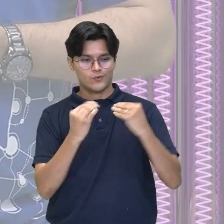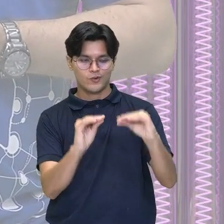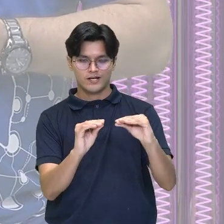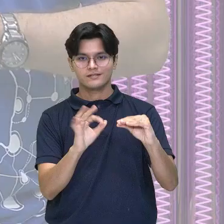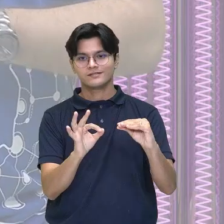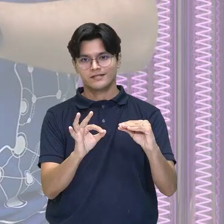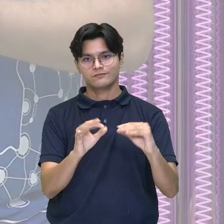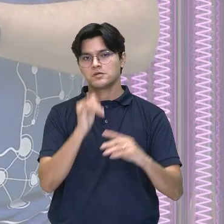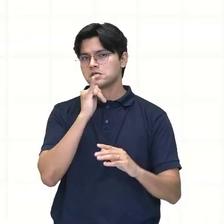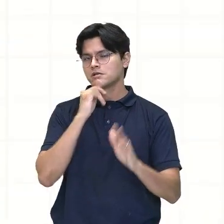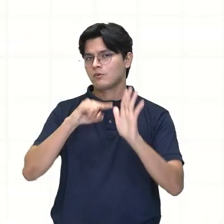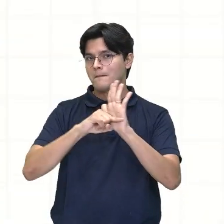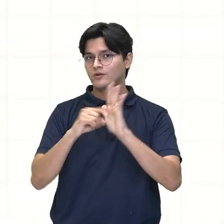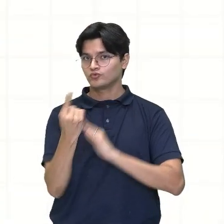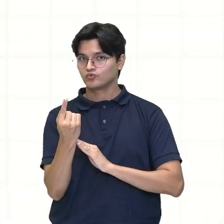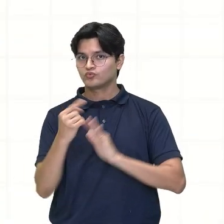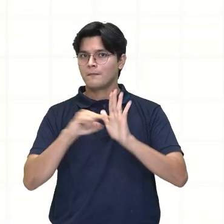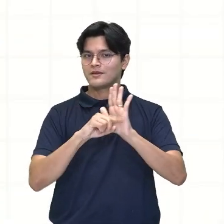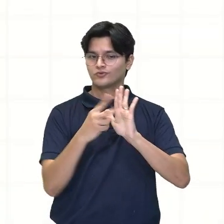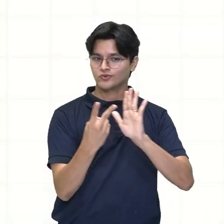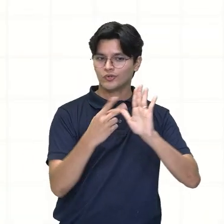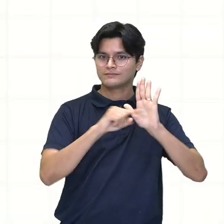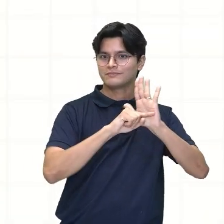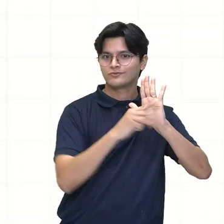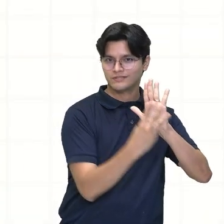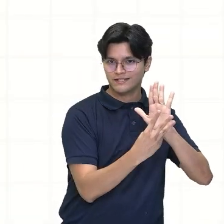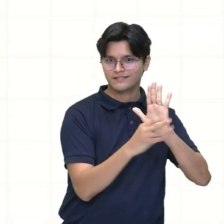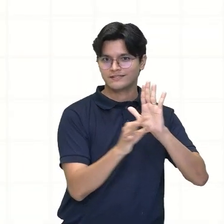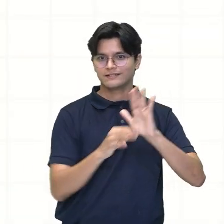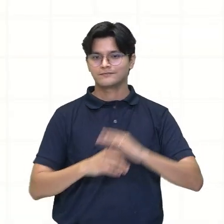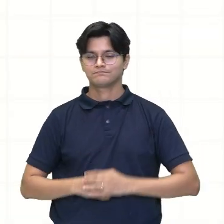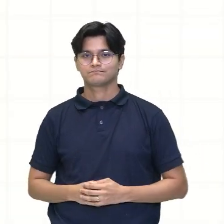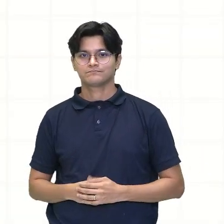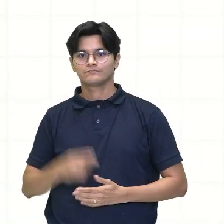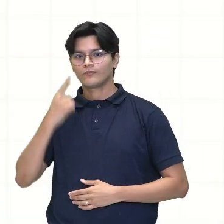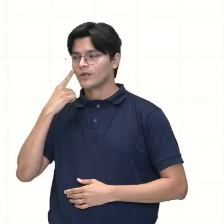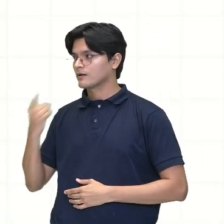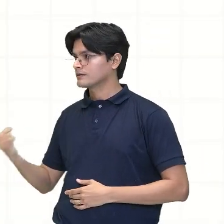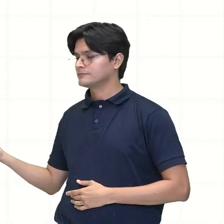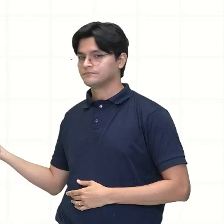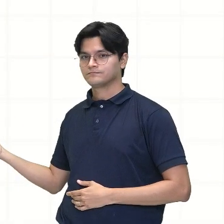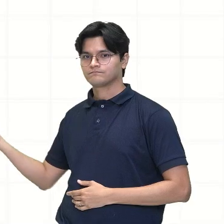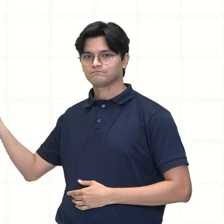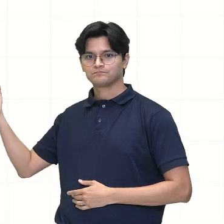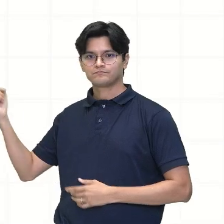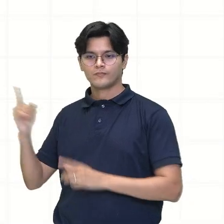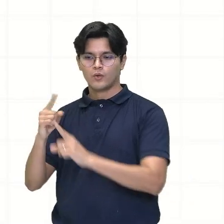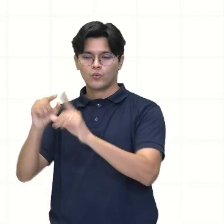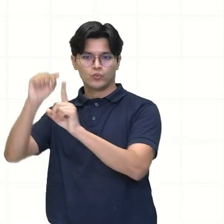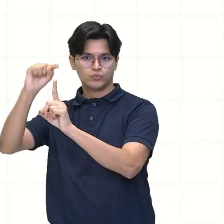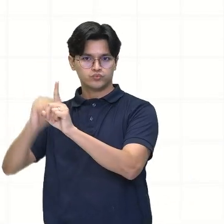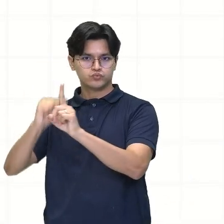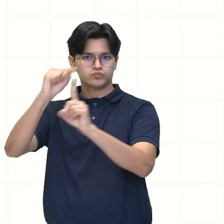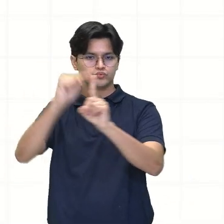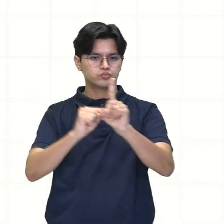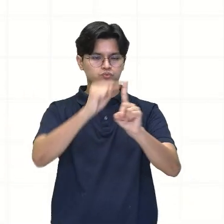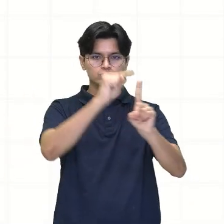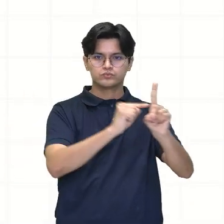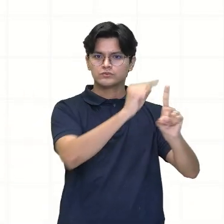Então vamos lá, continuando. Aí os nossos termômetros, né? Você consegue